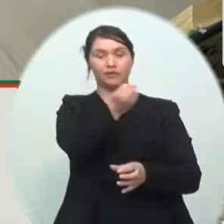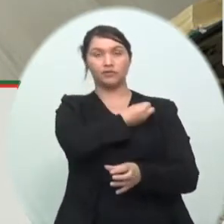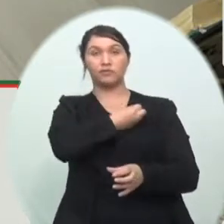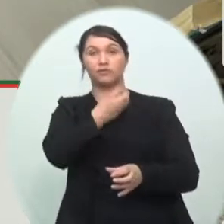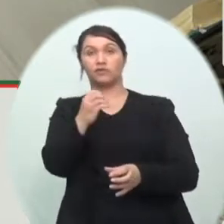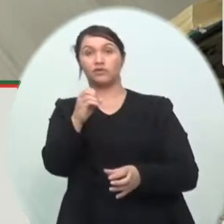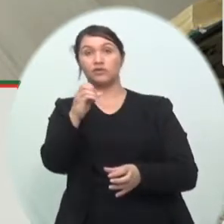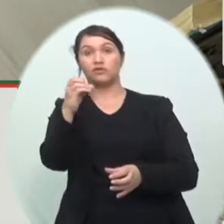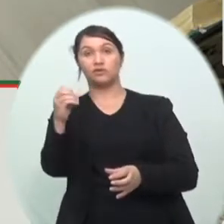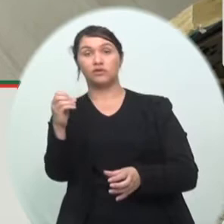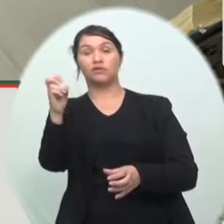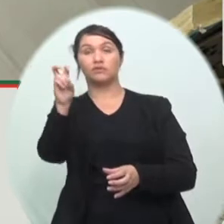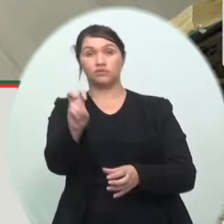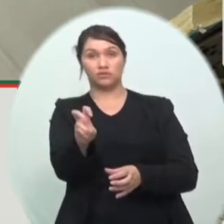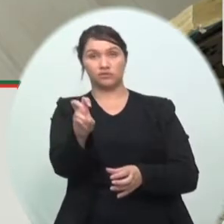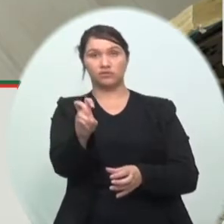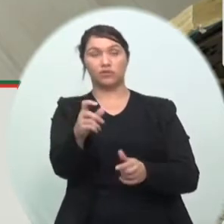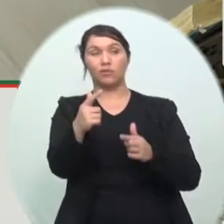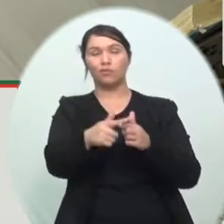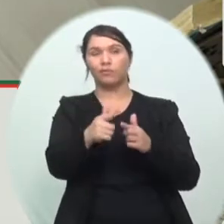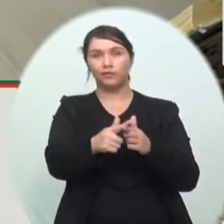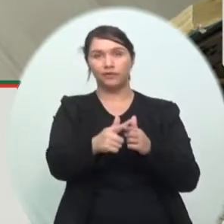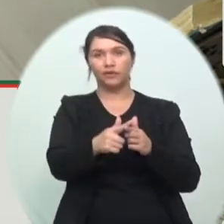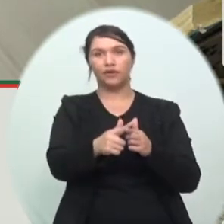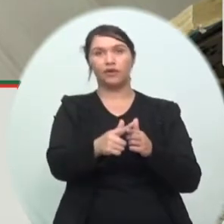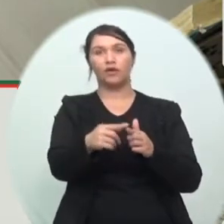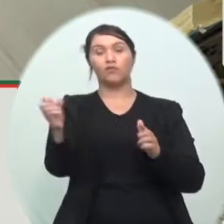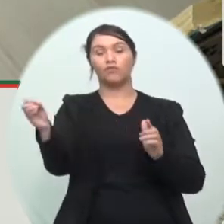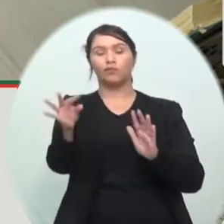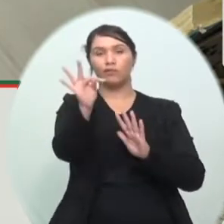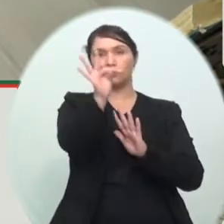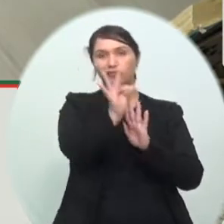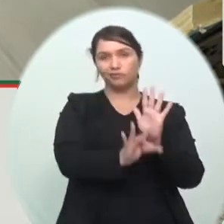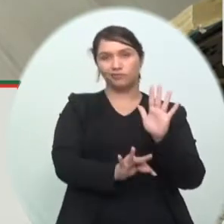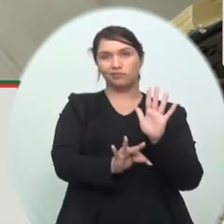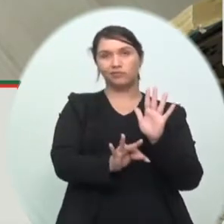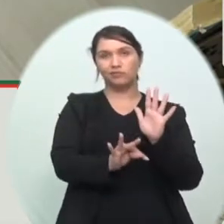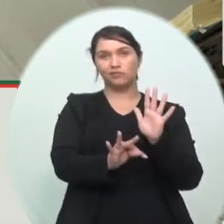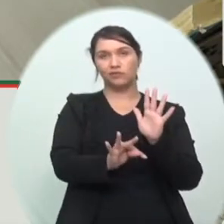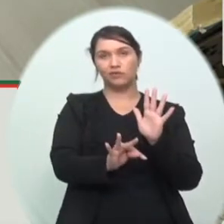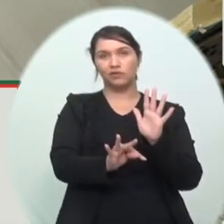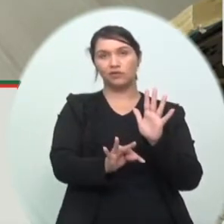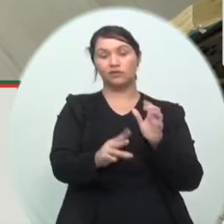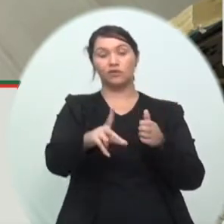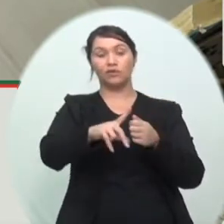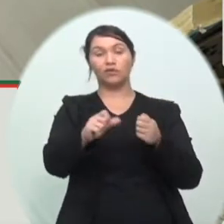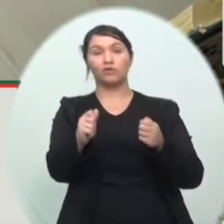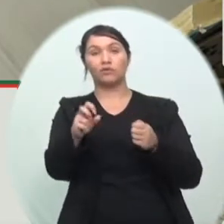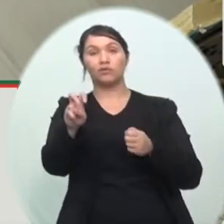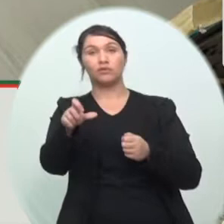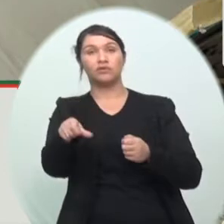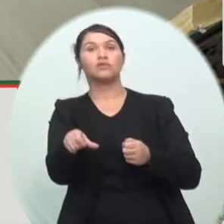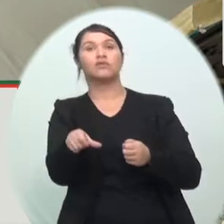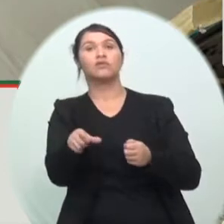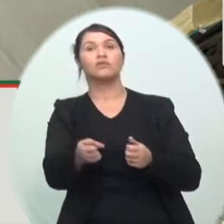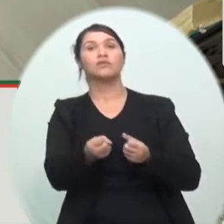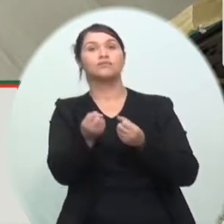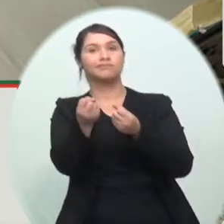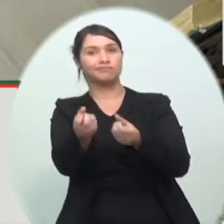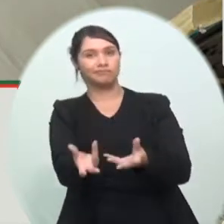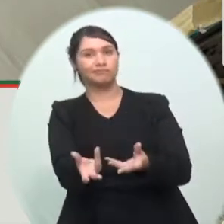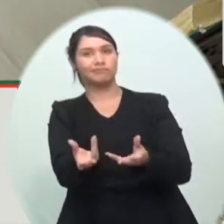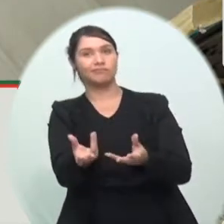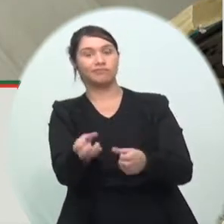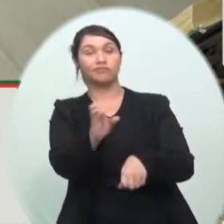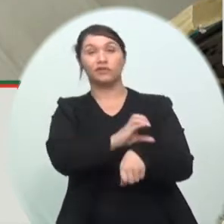05.3/2017, que dá nova redação ao artigo 49 dos atos às disposições constitucionais transitórias da Constituição